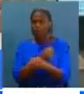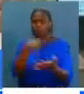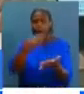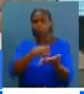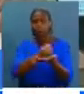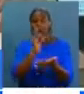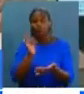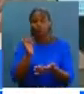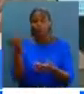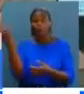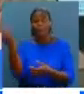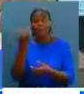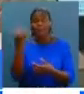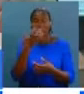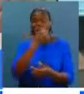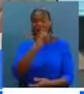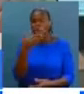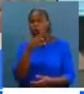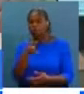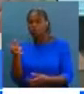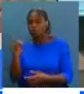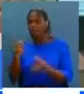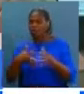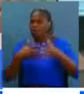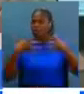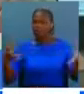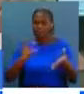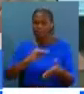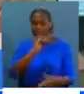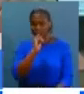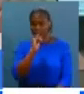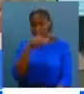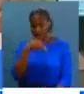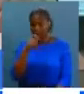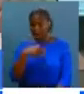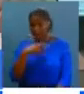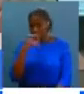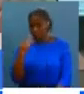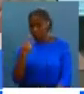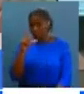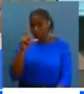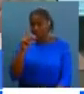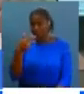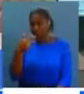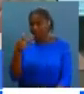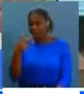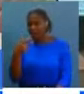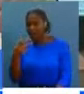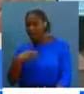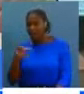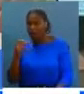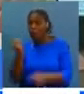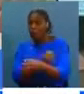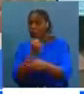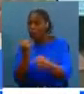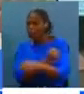contos. E não alarga ainda muito mais para a ligação pilatada e Safendic e no Pui e esgoto, que aquela obra aumenta para 120